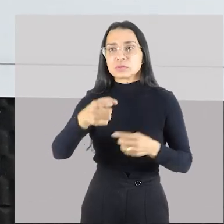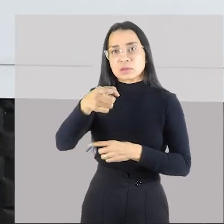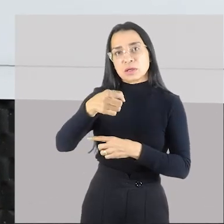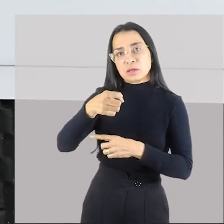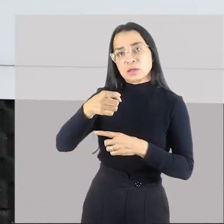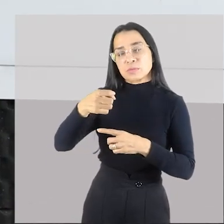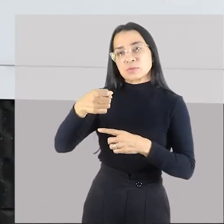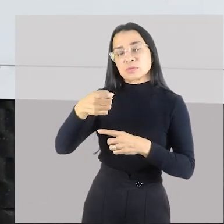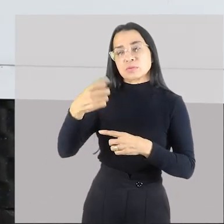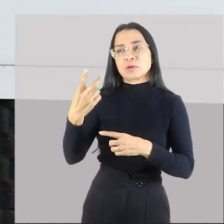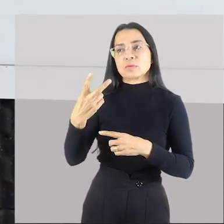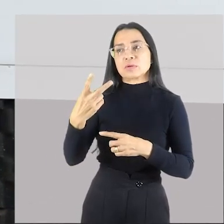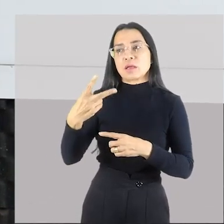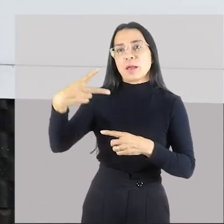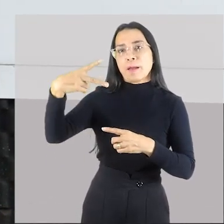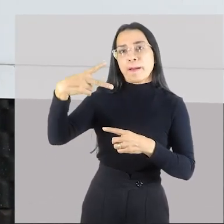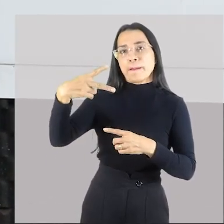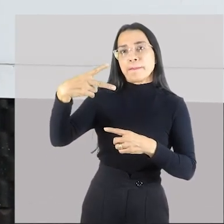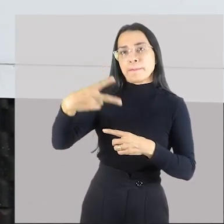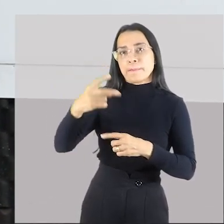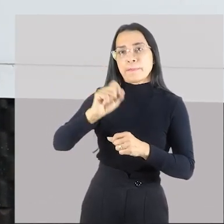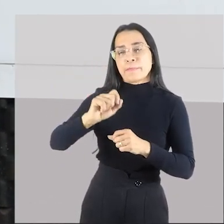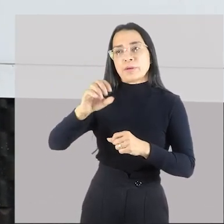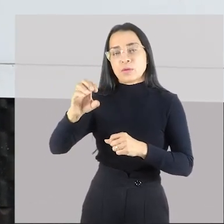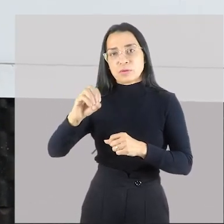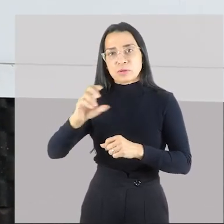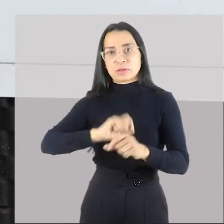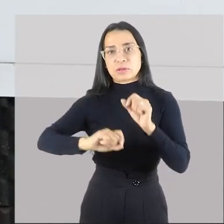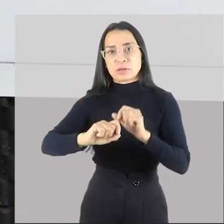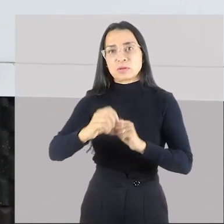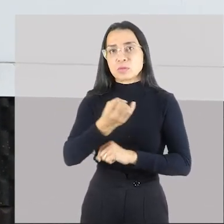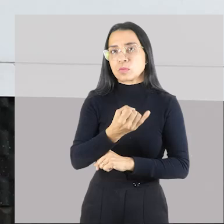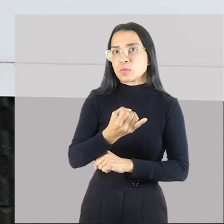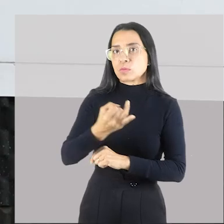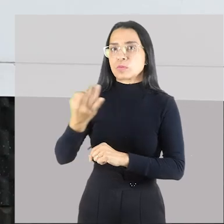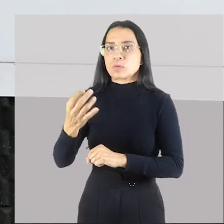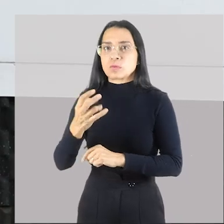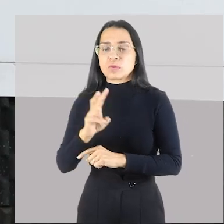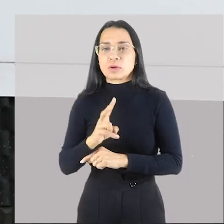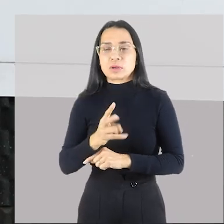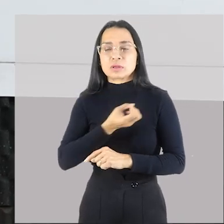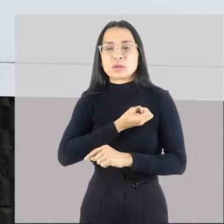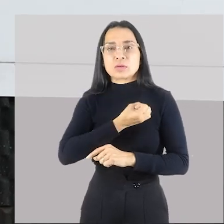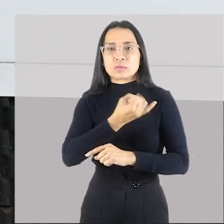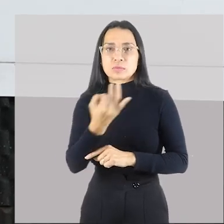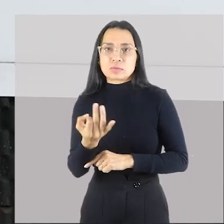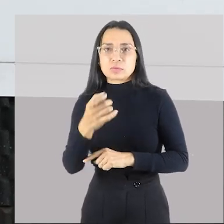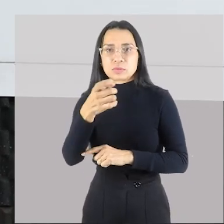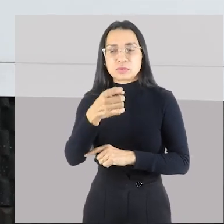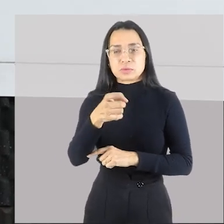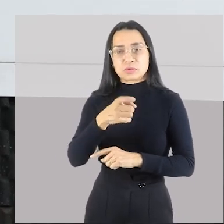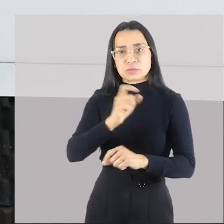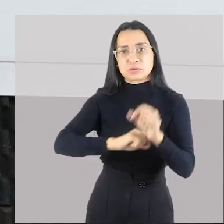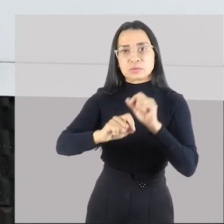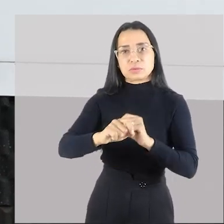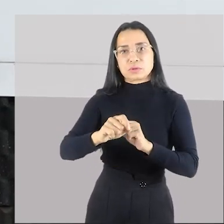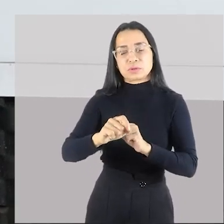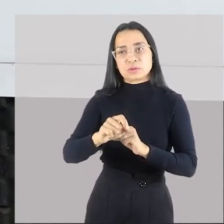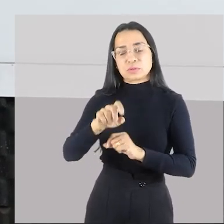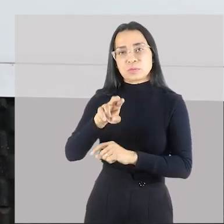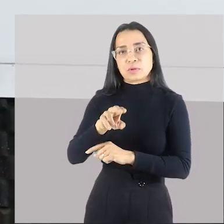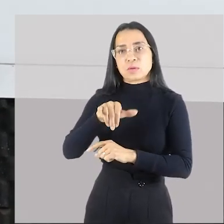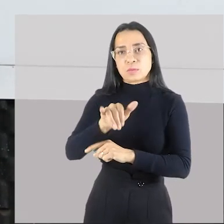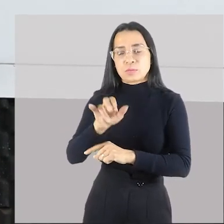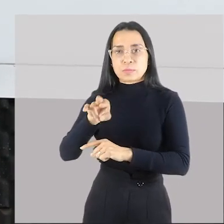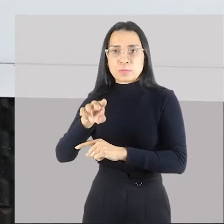Para quais valores de x o y é igual a zero? E para qual valor de x o